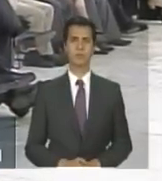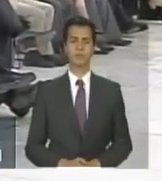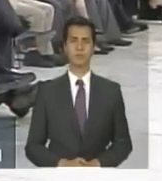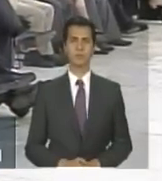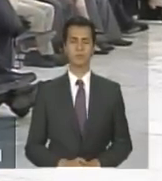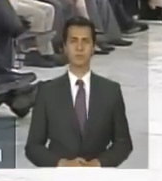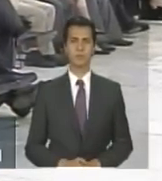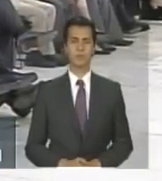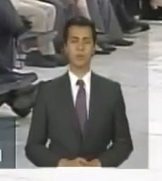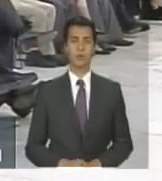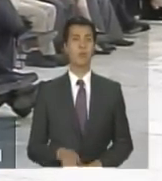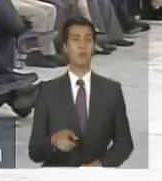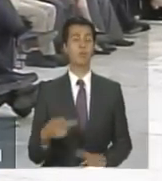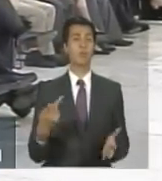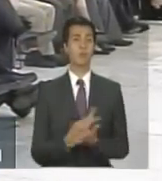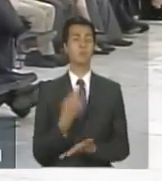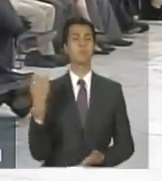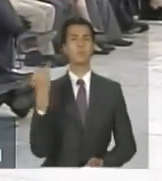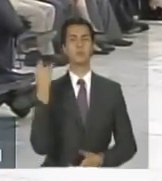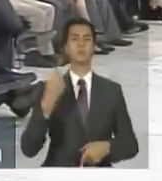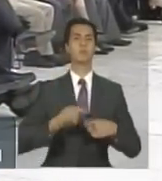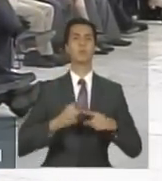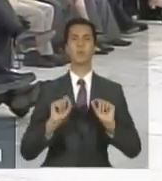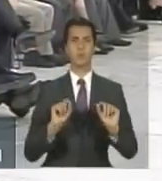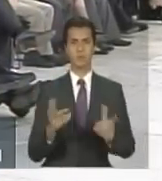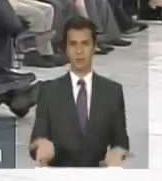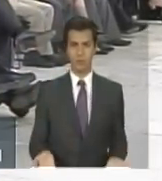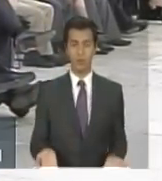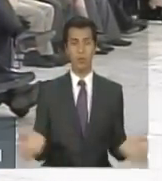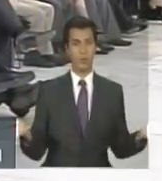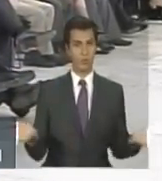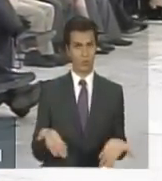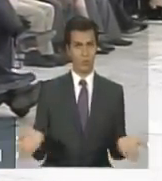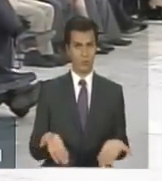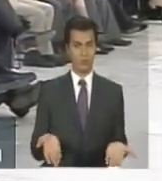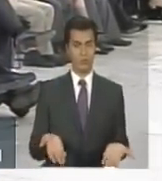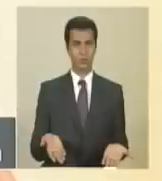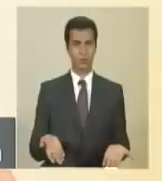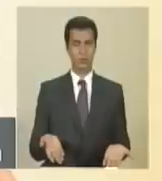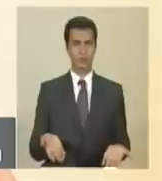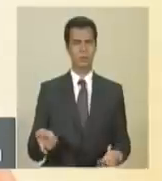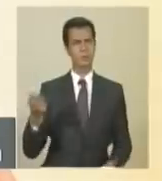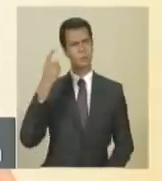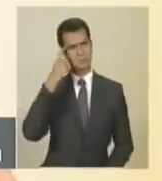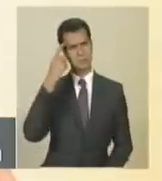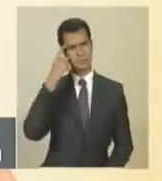E ela é um marco porque eu acredito que hoje, ao